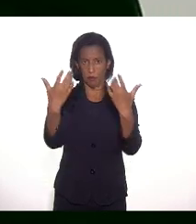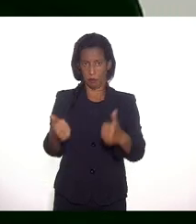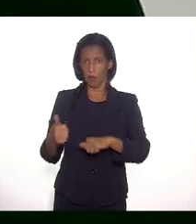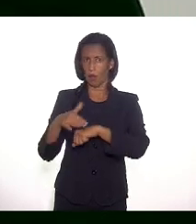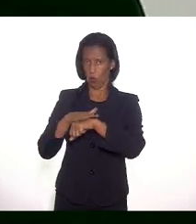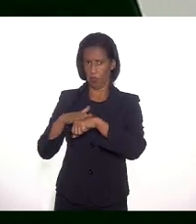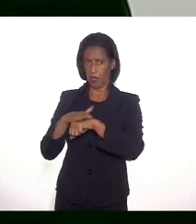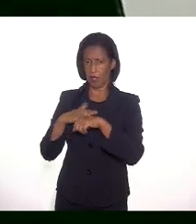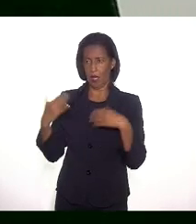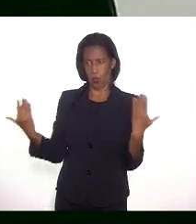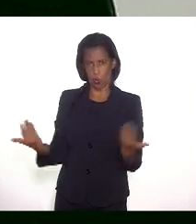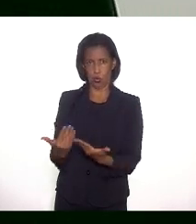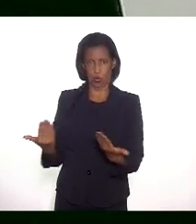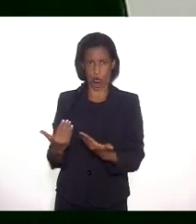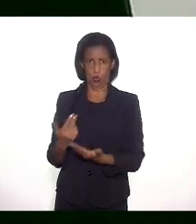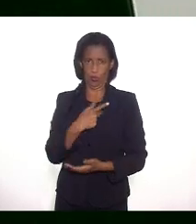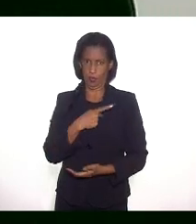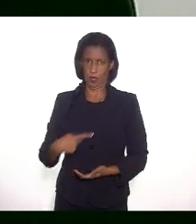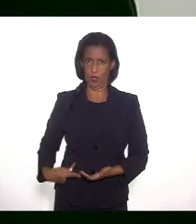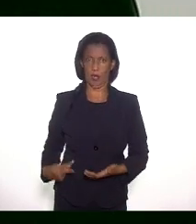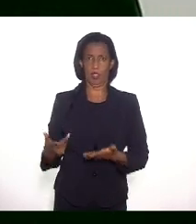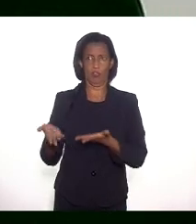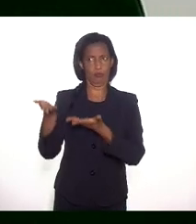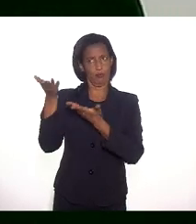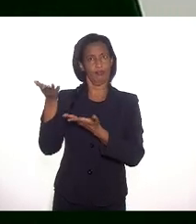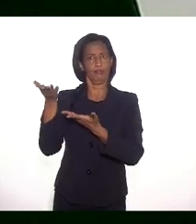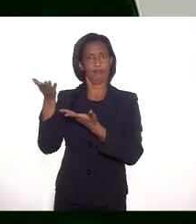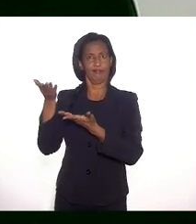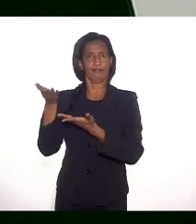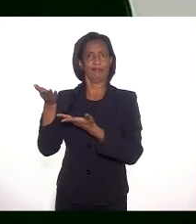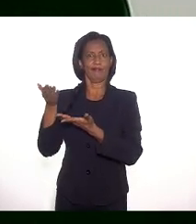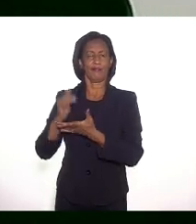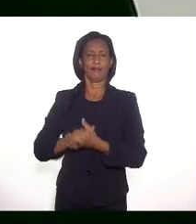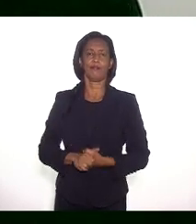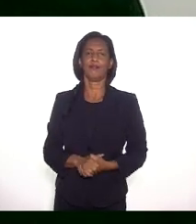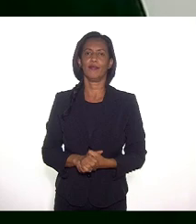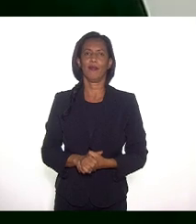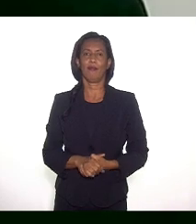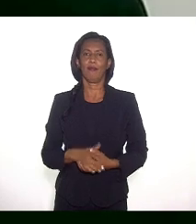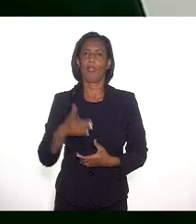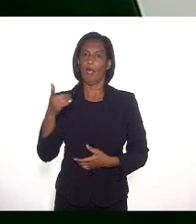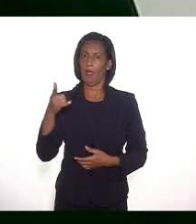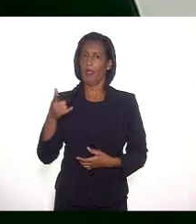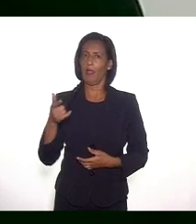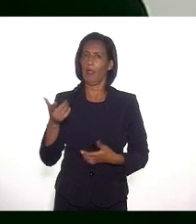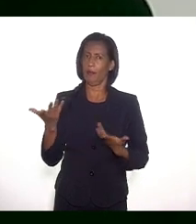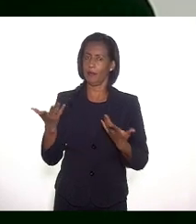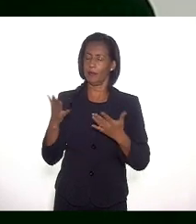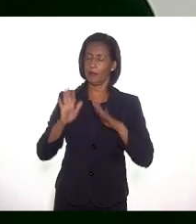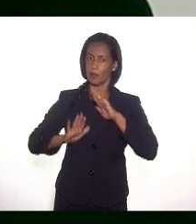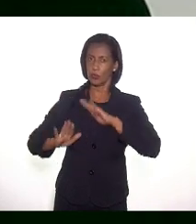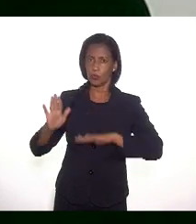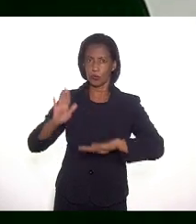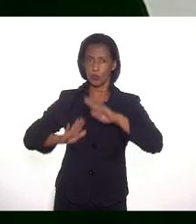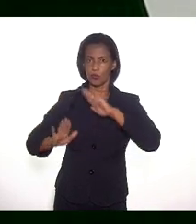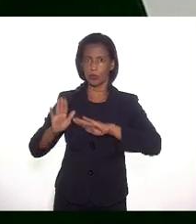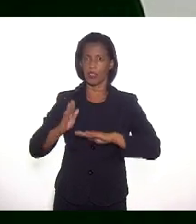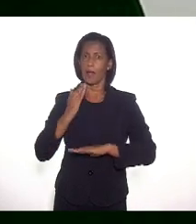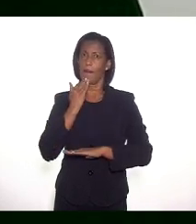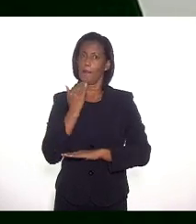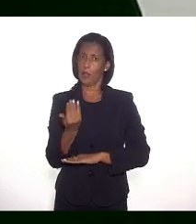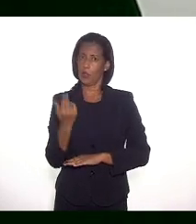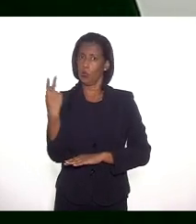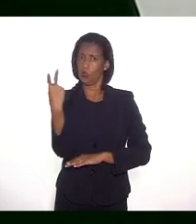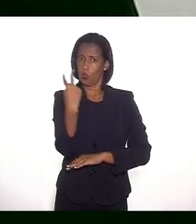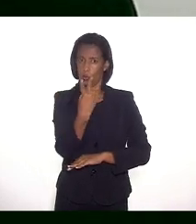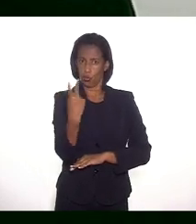presidente hoje. Peço até o deputado municipal. Essa é uma coisa bem sensível. Eu vou pedir a ele, então, que coloque os dois na pauta,